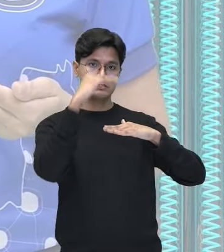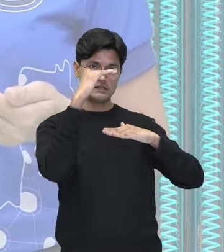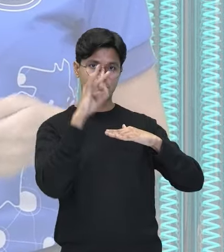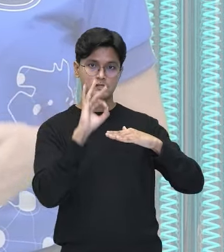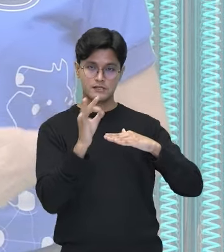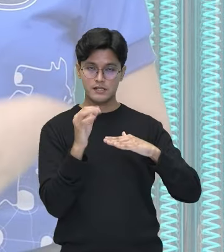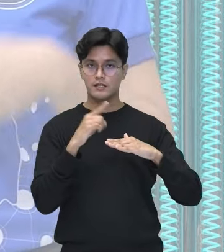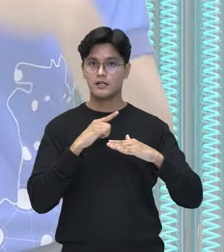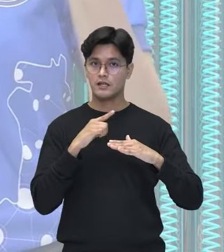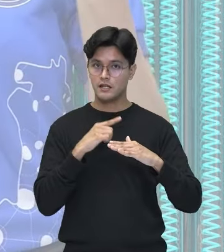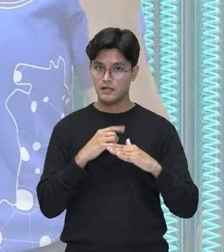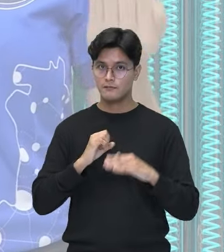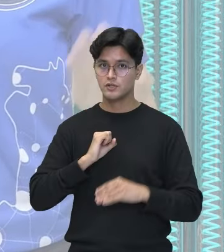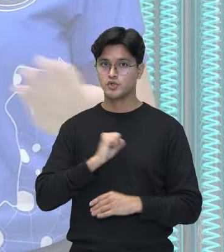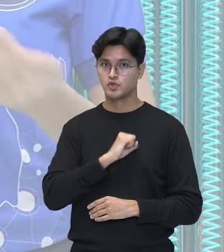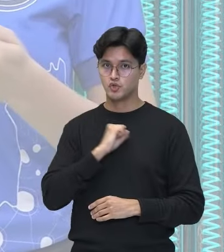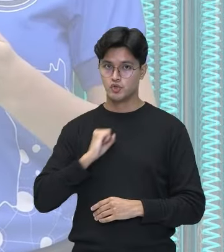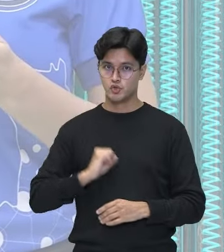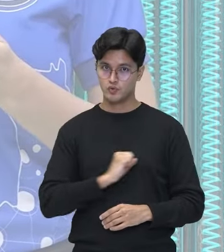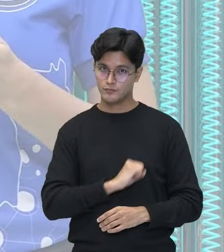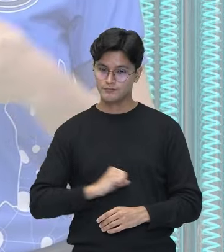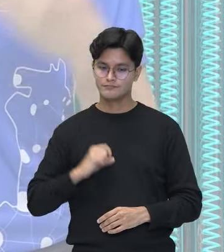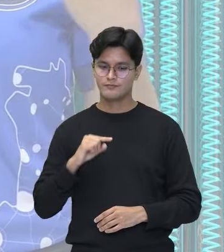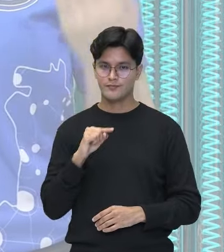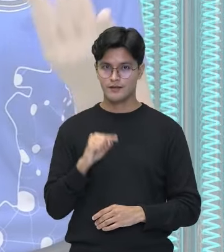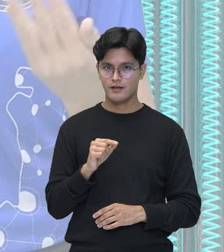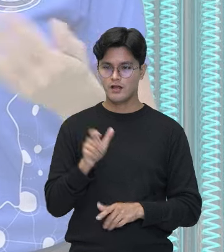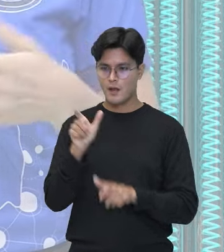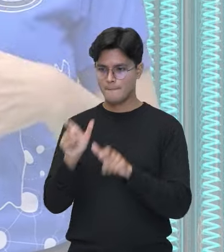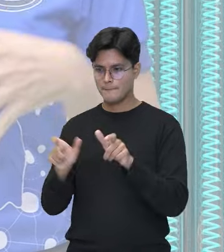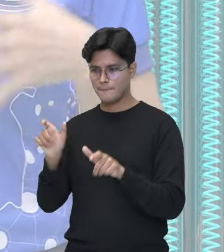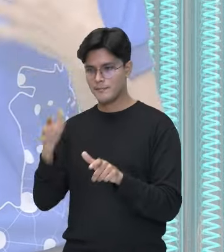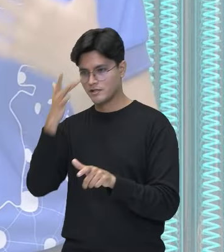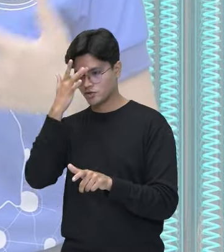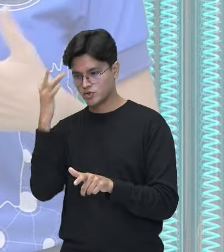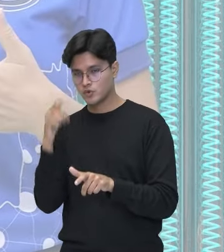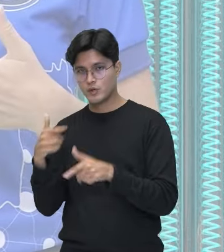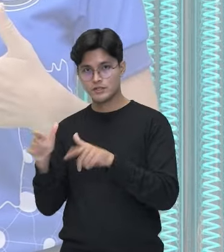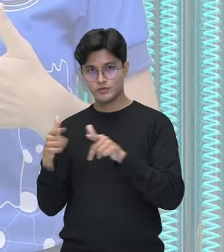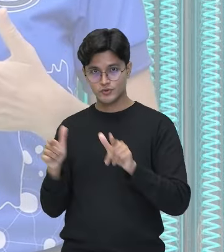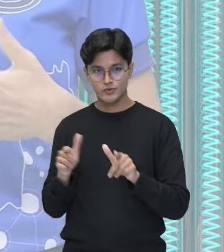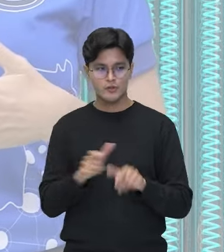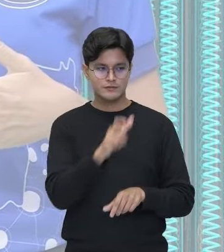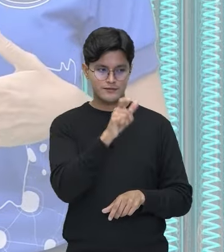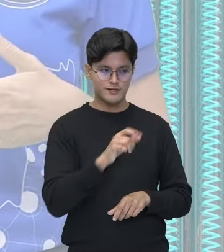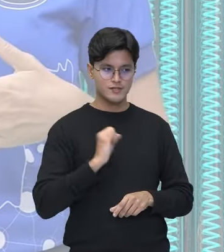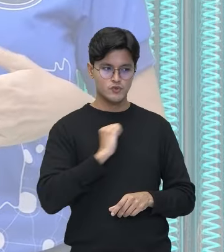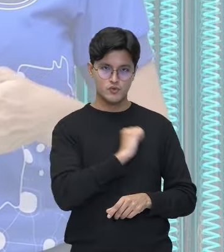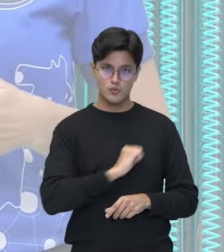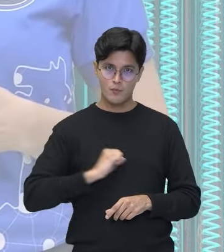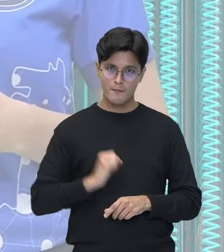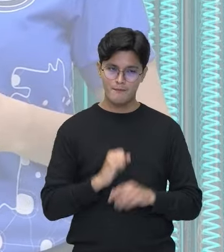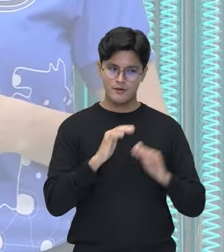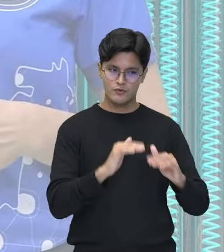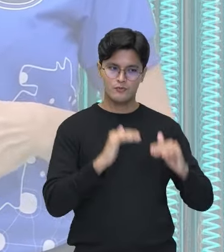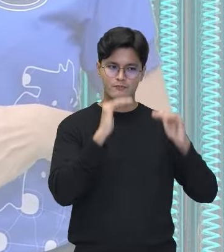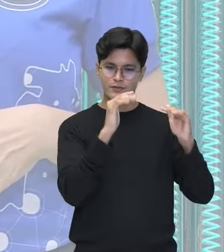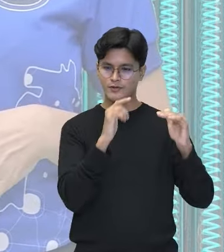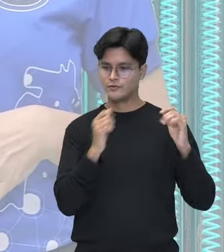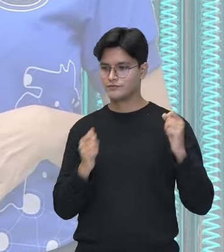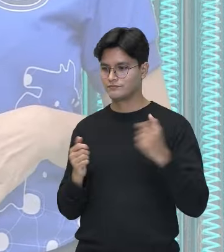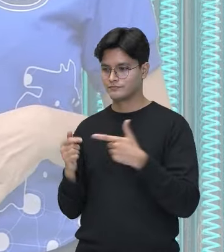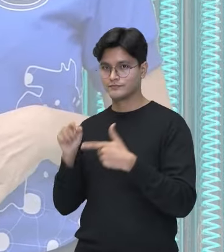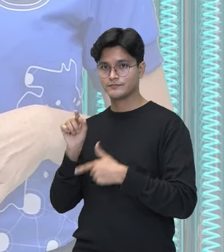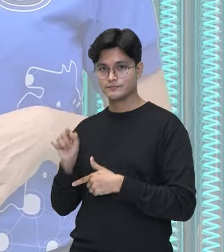Superman? Pois é, ele não é superior a todos os homens, né? A todos os outros, porque ele tem poderes especiais, não é isso? Então, a mesma coisa do super.